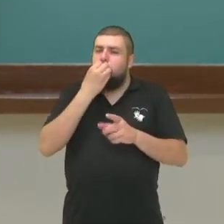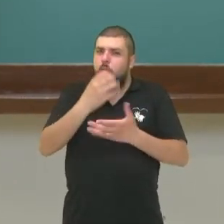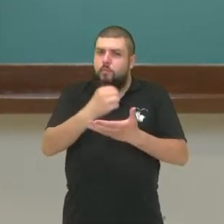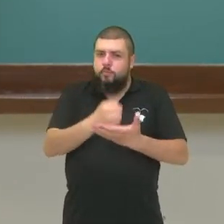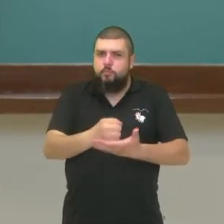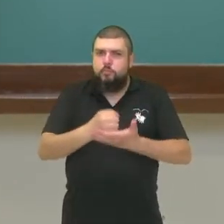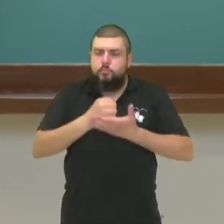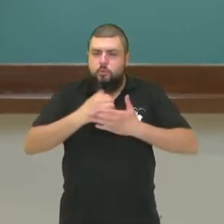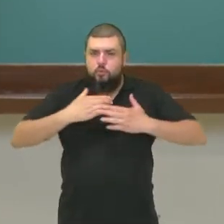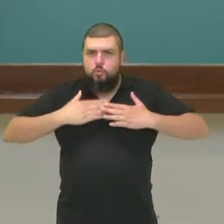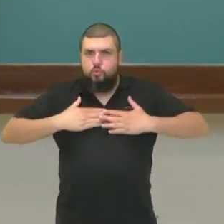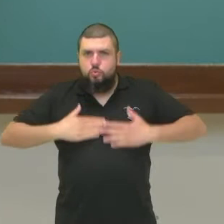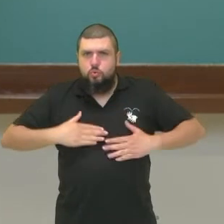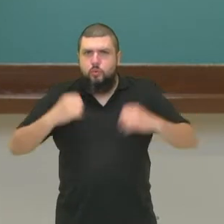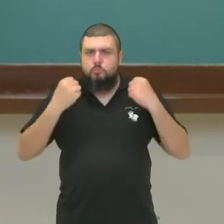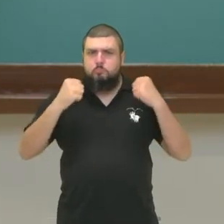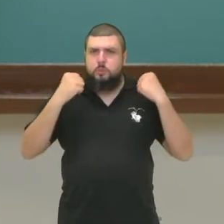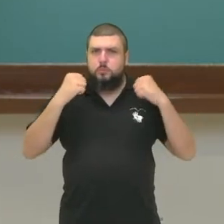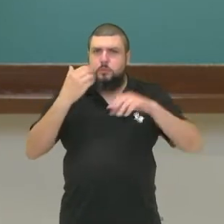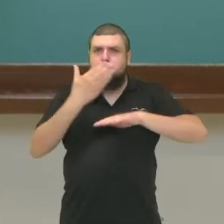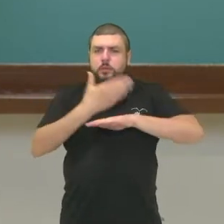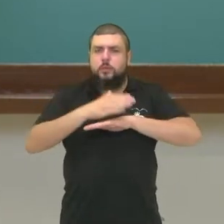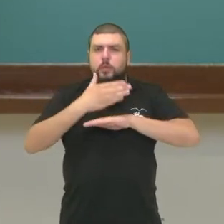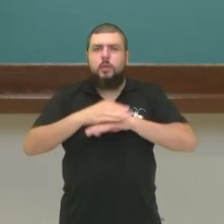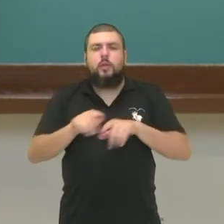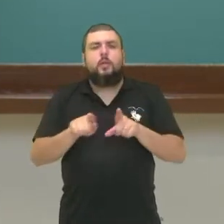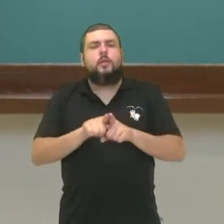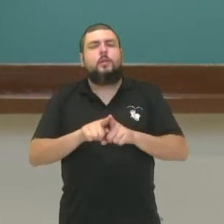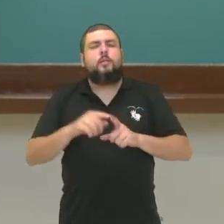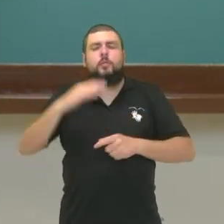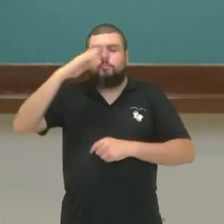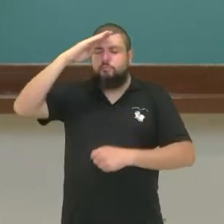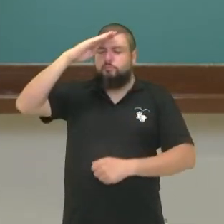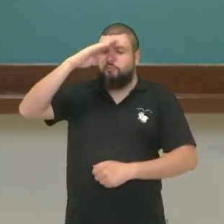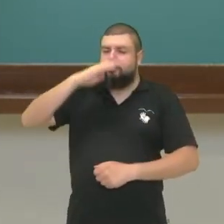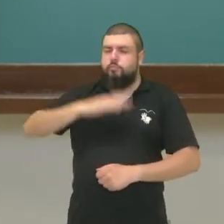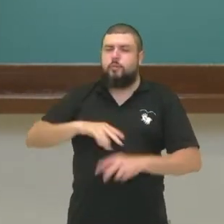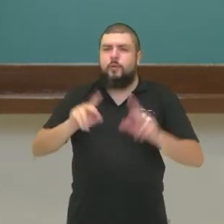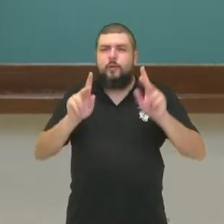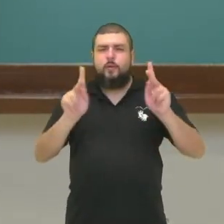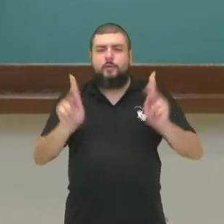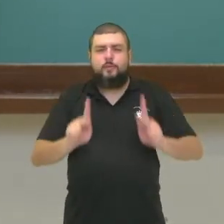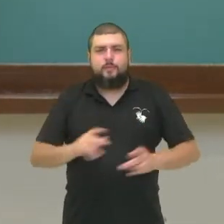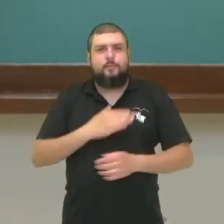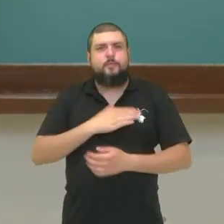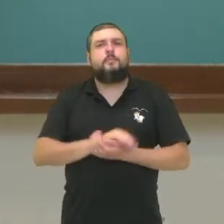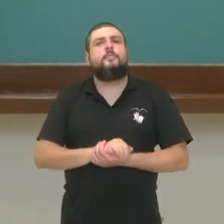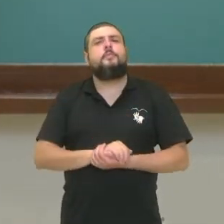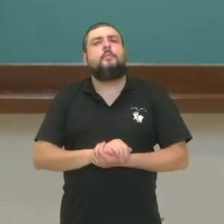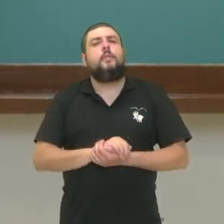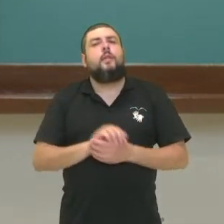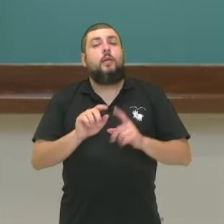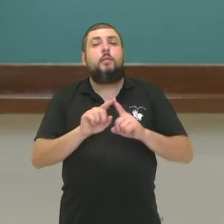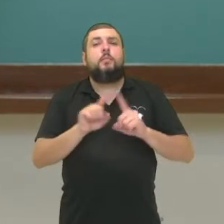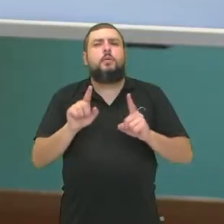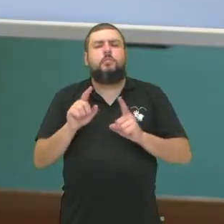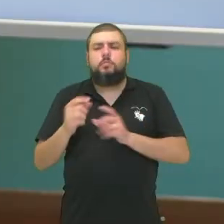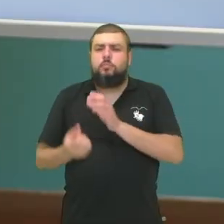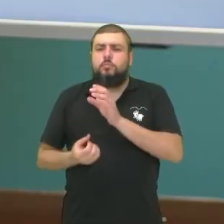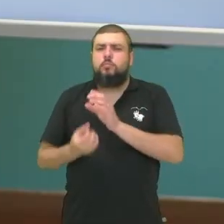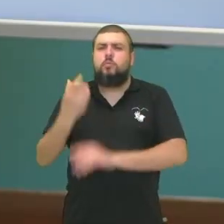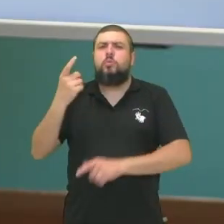E também extremamente relaxante e prazerosa. Mas afinal, aonde que ela surgiu? Vamos entender